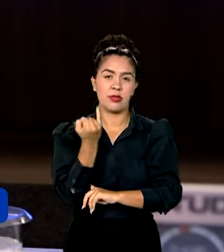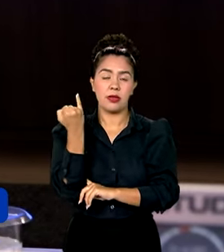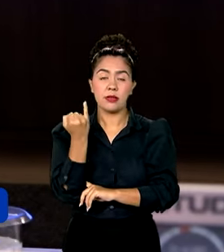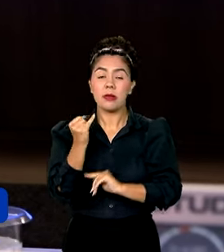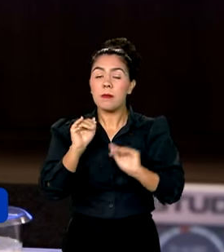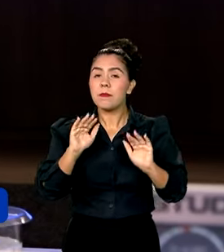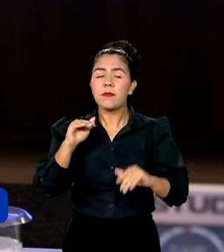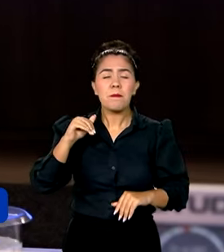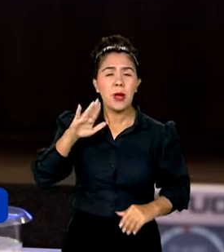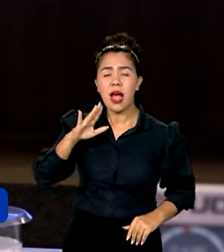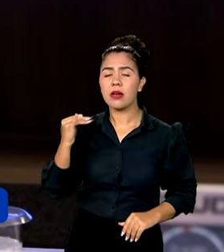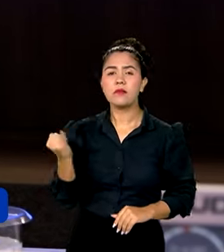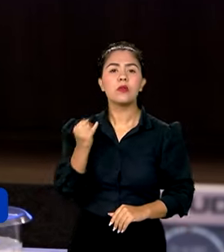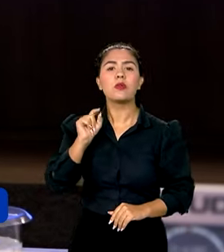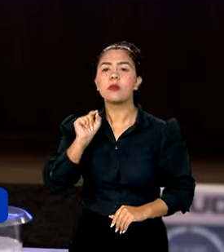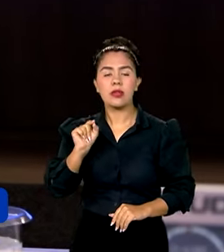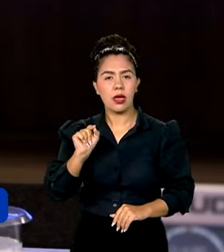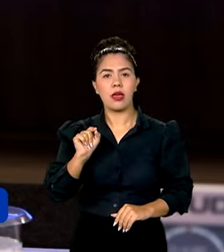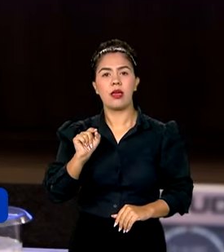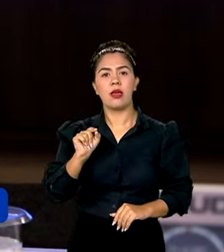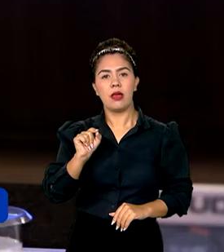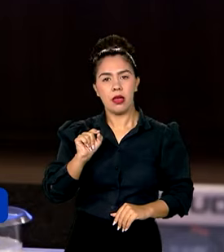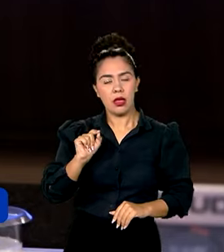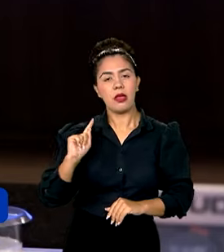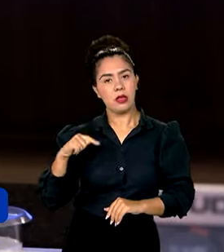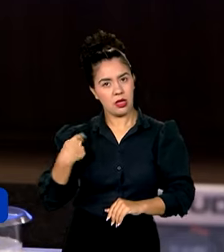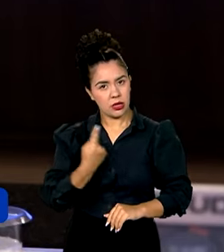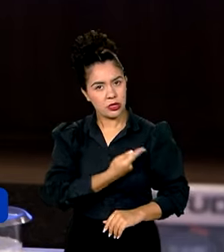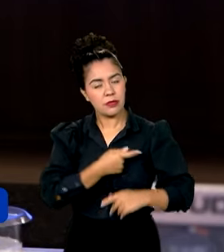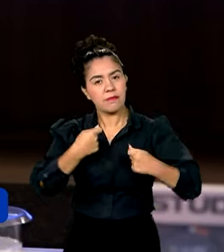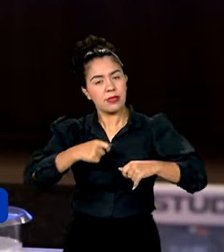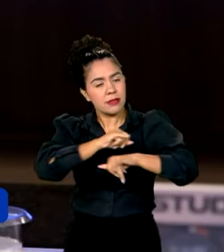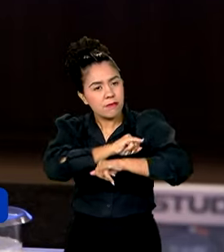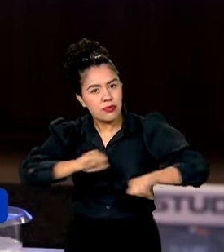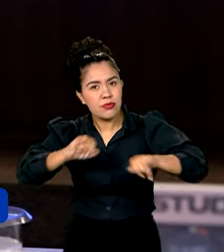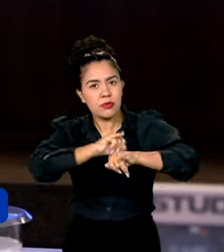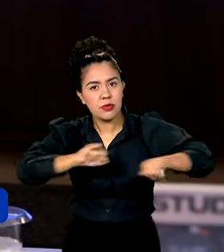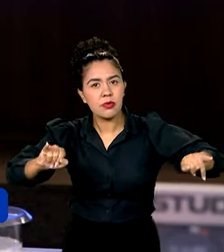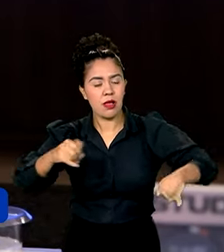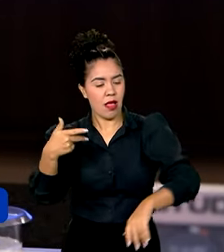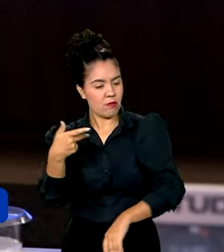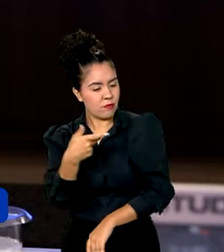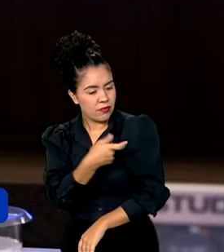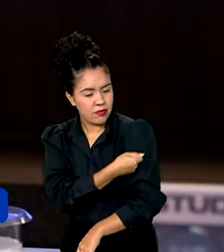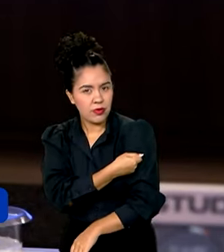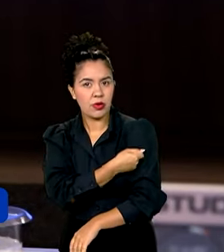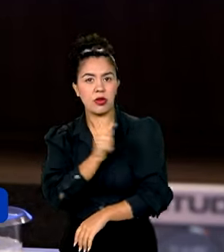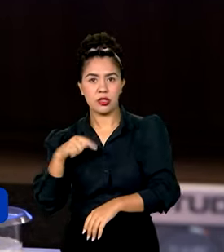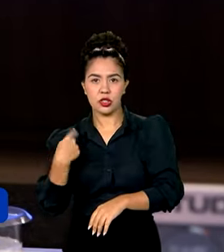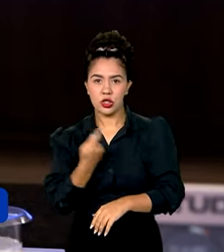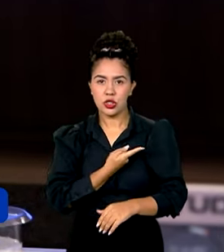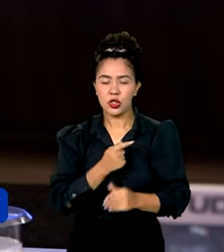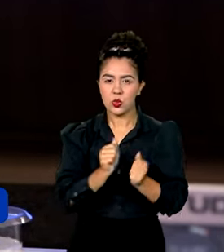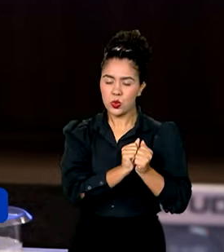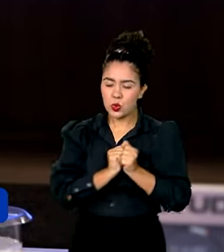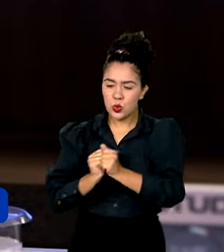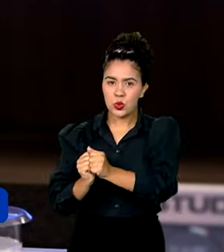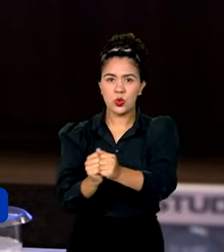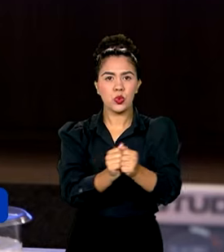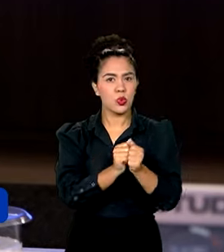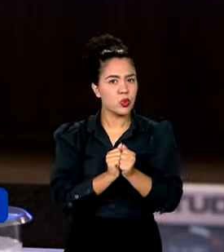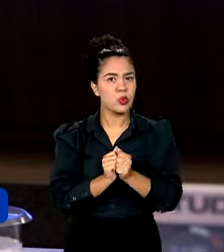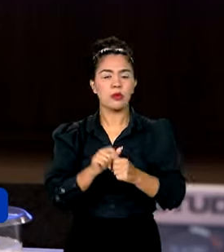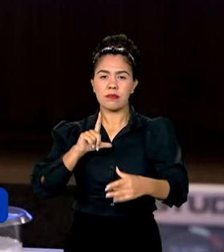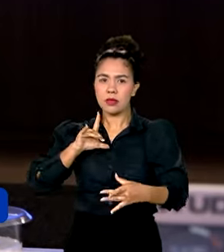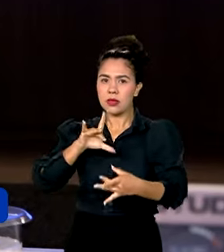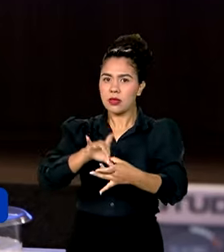o mais importante é o governo dizer eh temos que vacinar e trabalhar isso junto com todos os níveis governo com